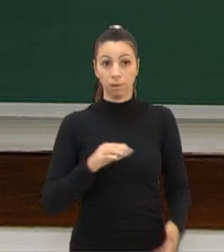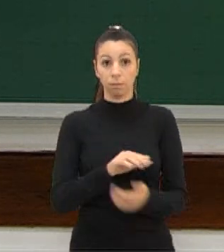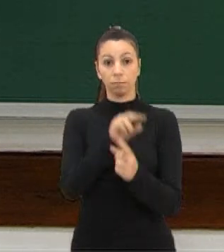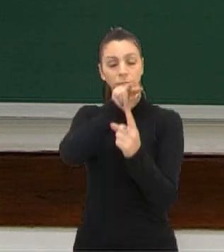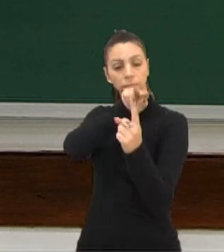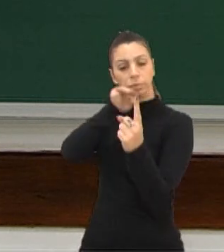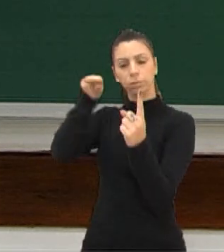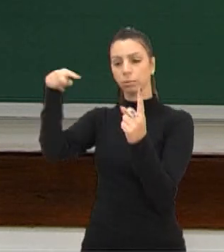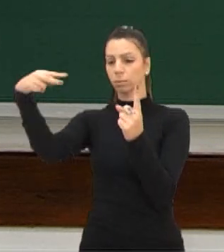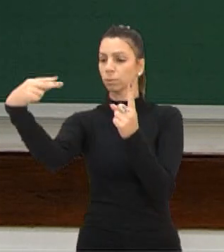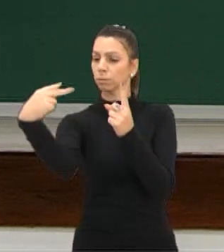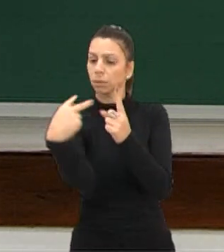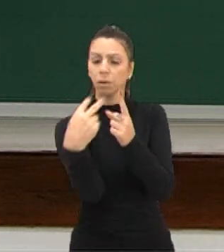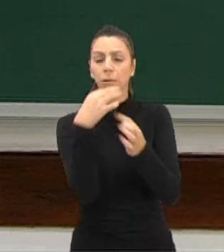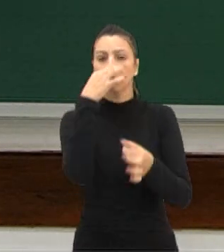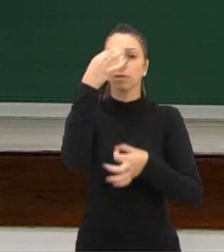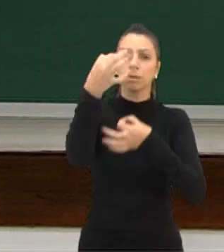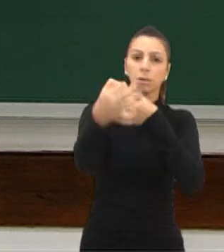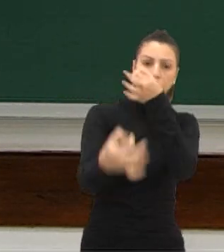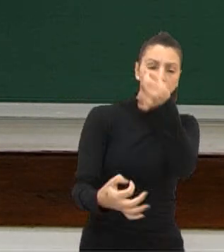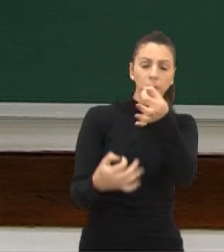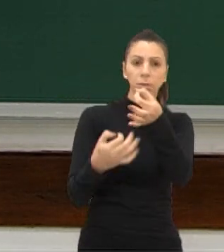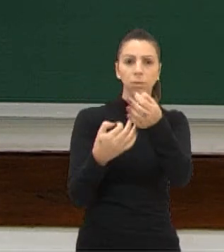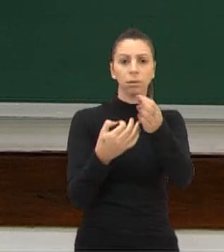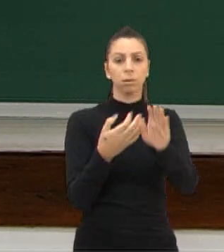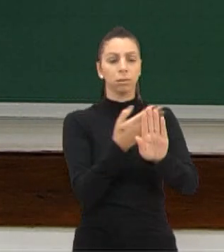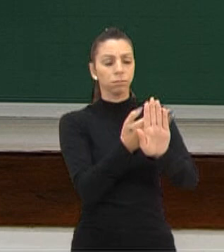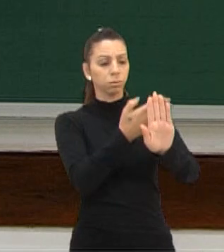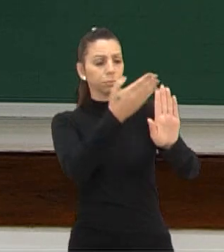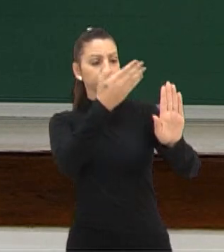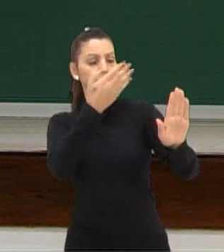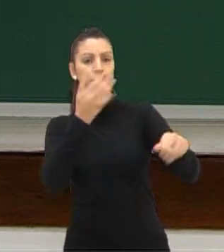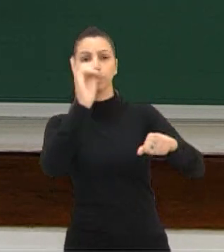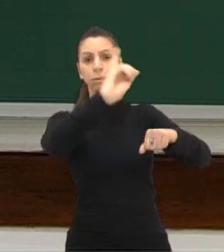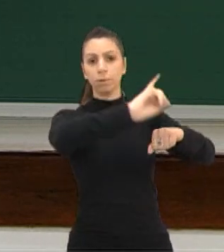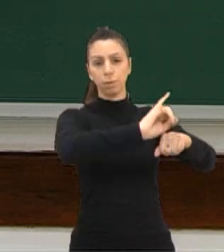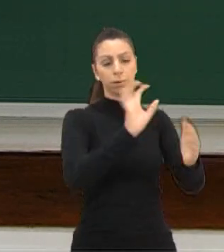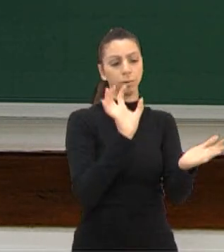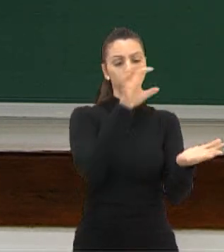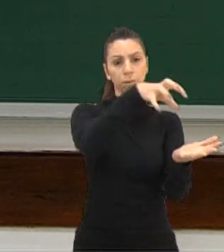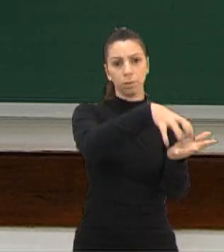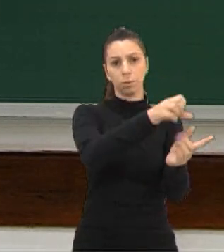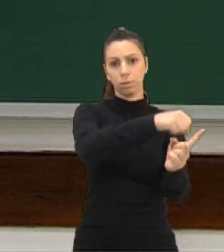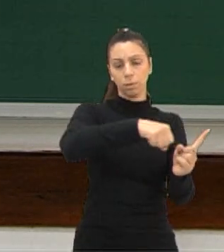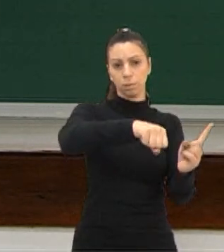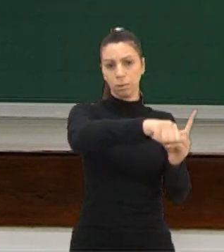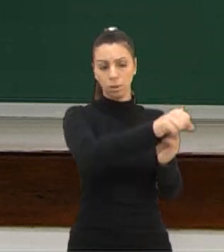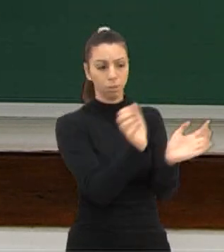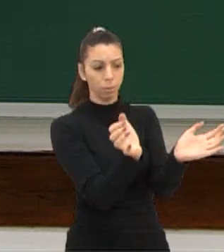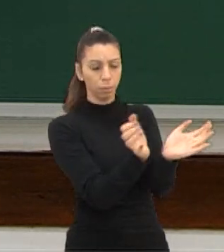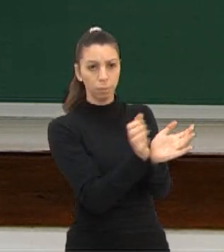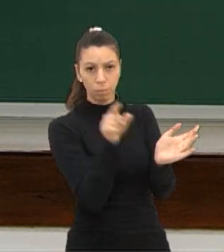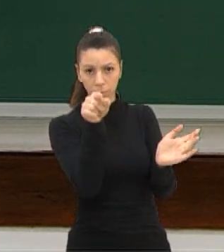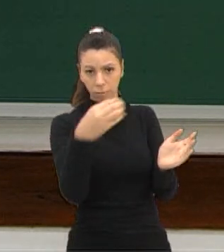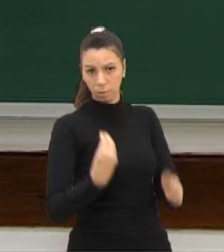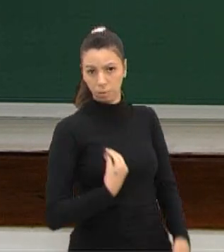mais crítico e distanciado, né, das instituições, dos objetos, da sociedade, dos grupos que você